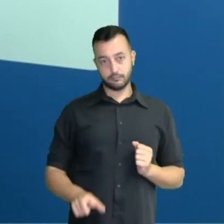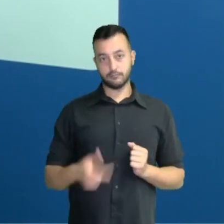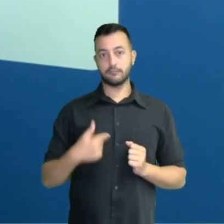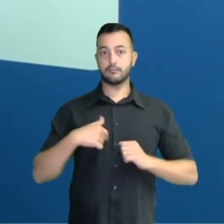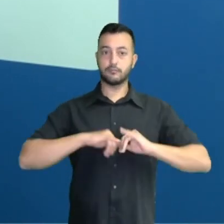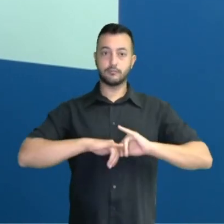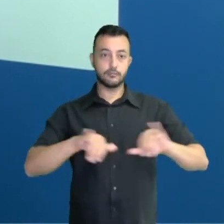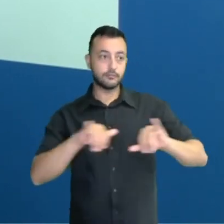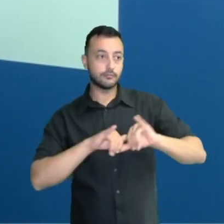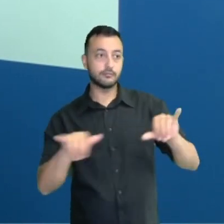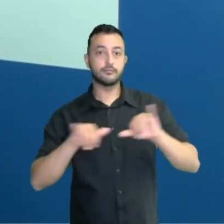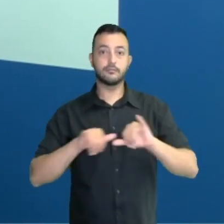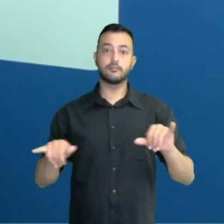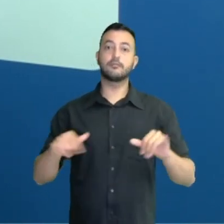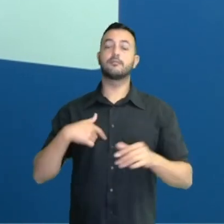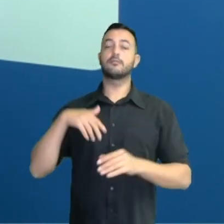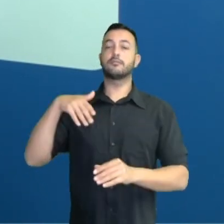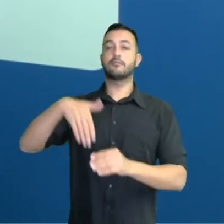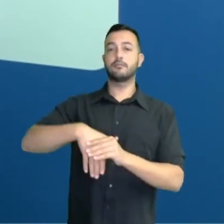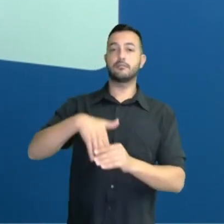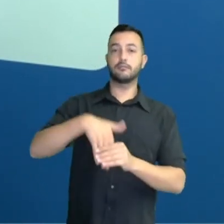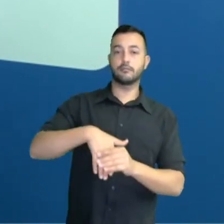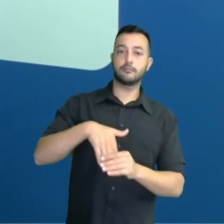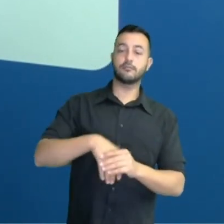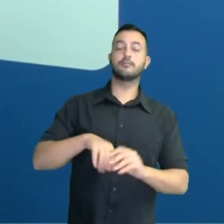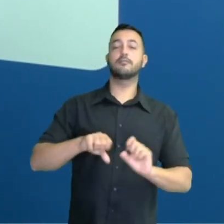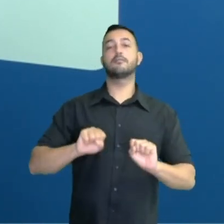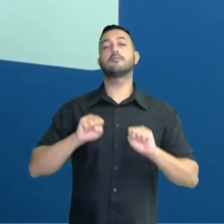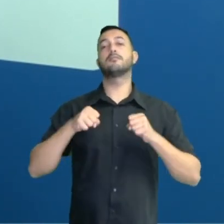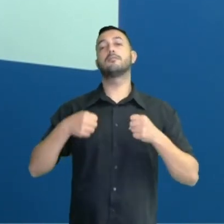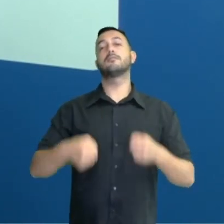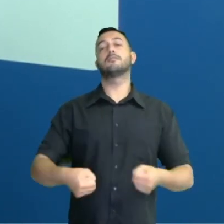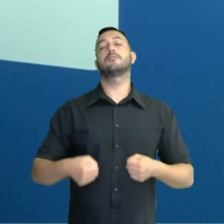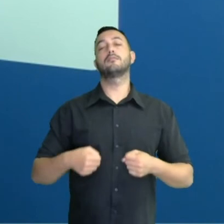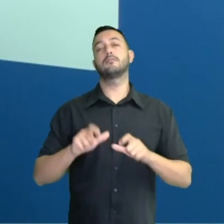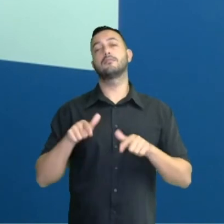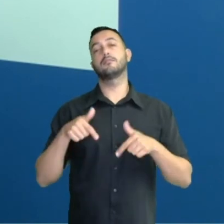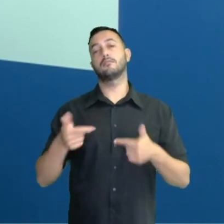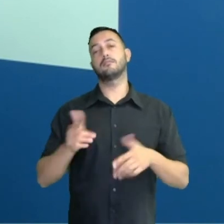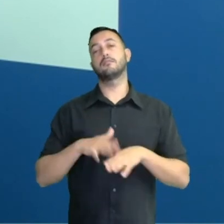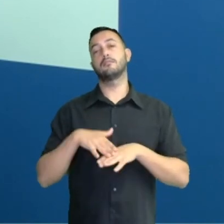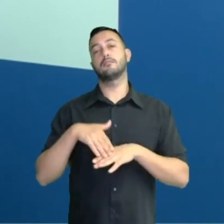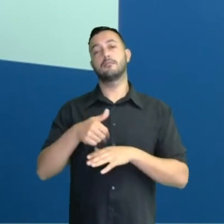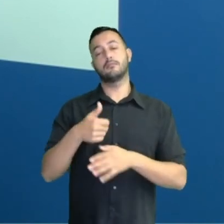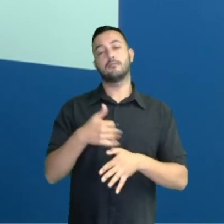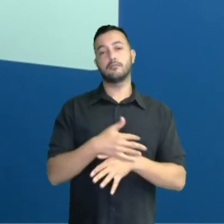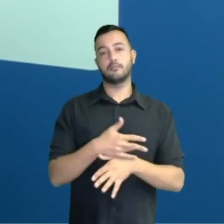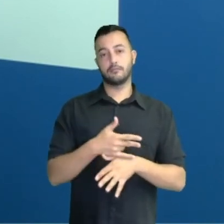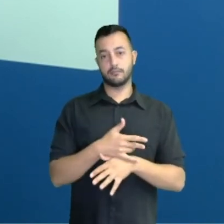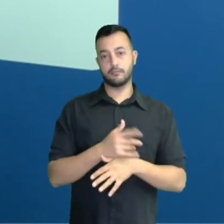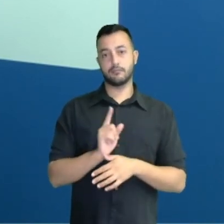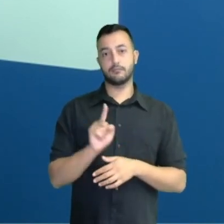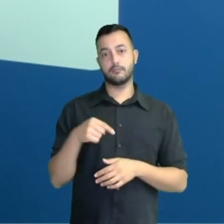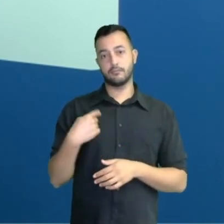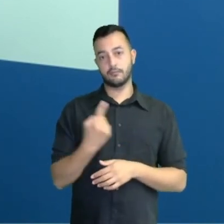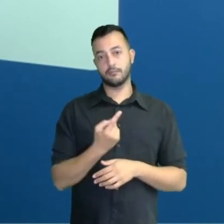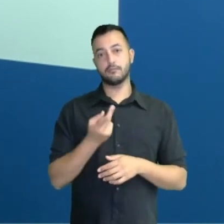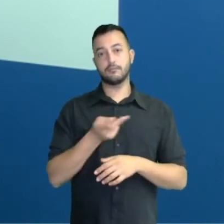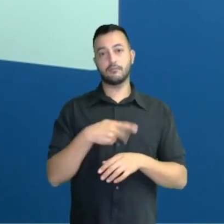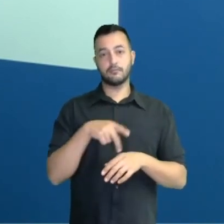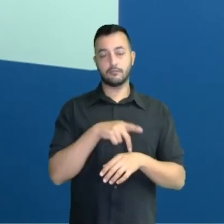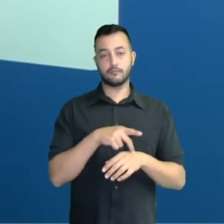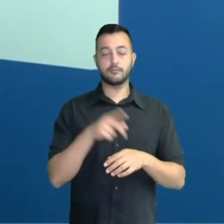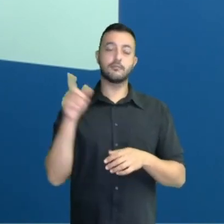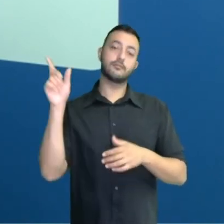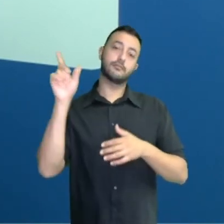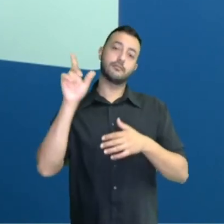formadores de opinião, como eleitores, poder lutar por melhorias para a nossa cidade, para os países da